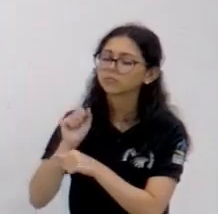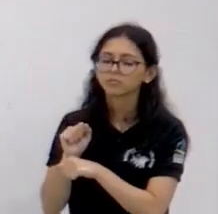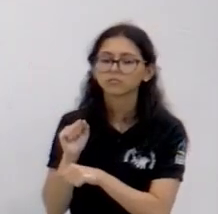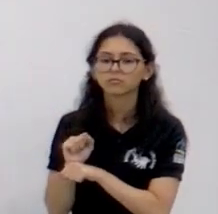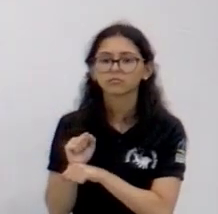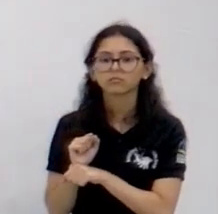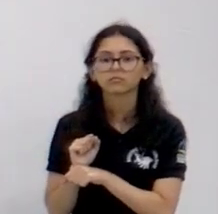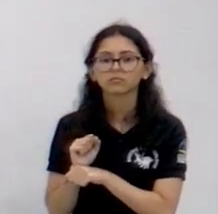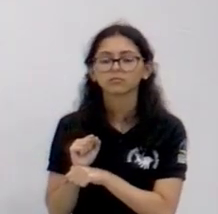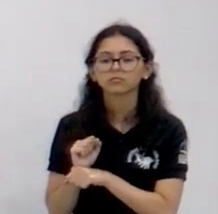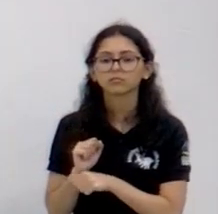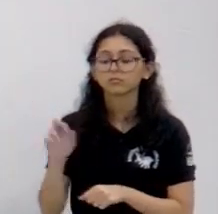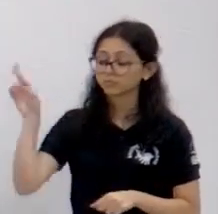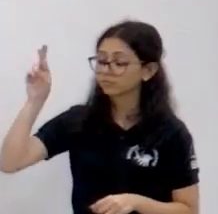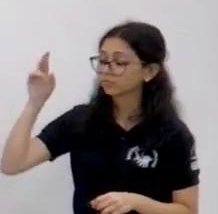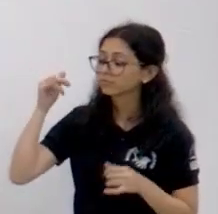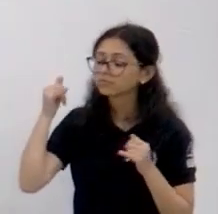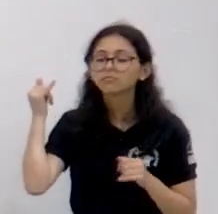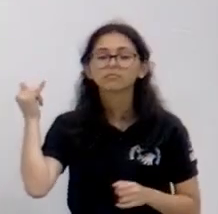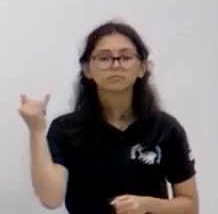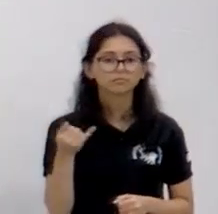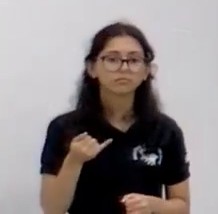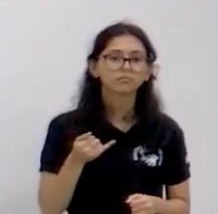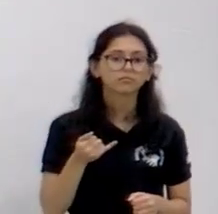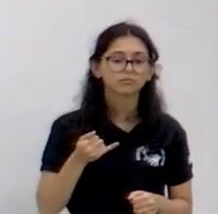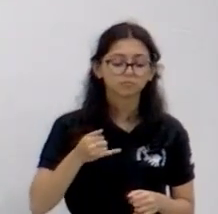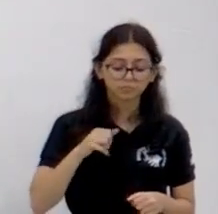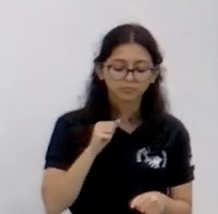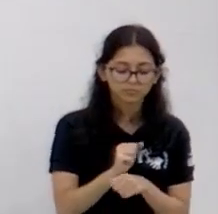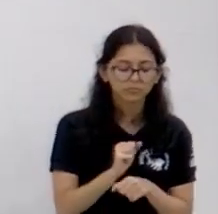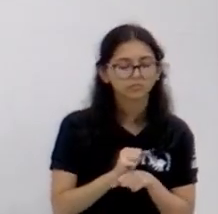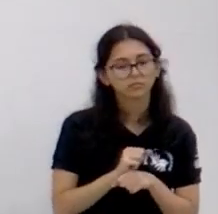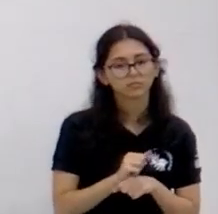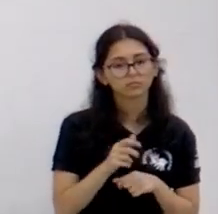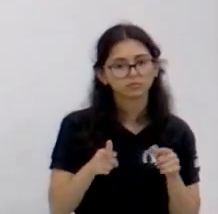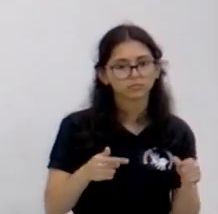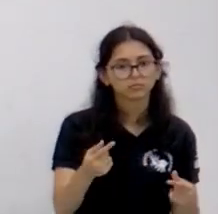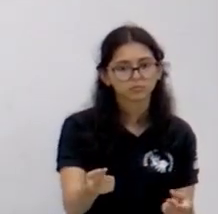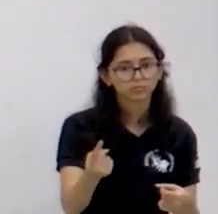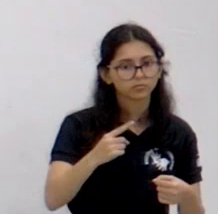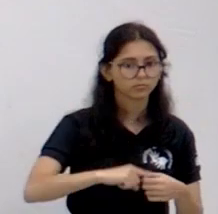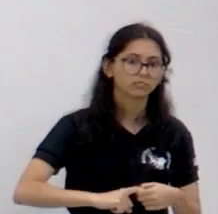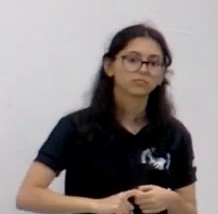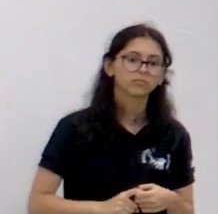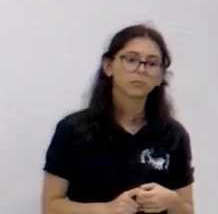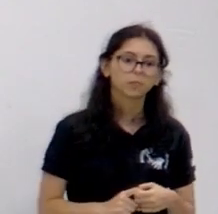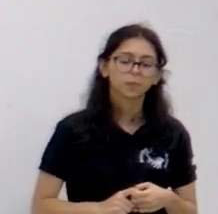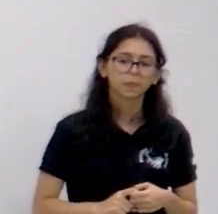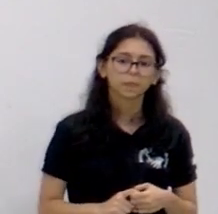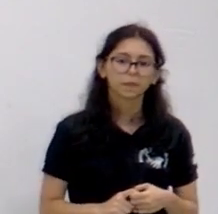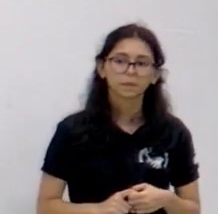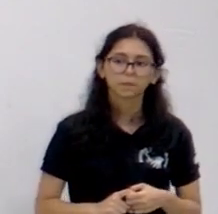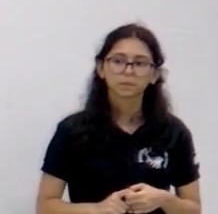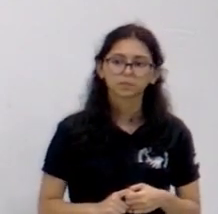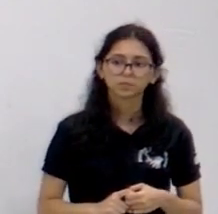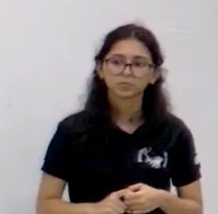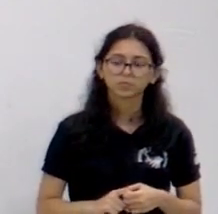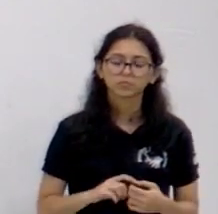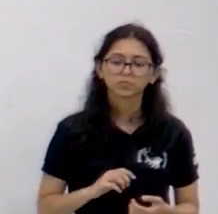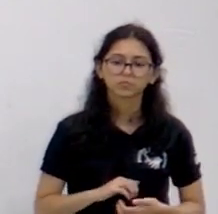voltar. Falei da diferença entre questionar e duvidar. Gideão